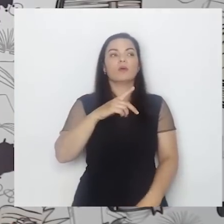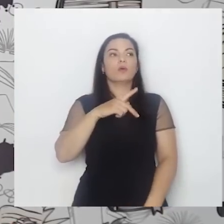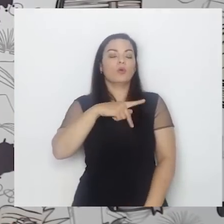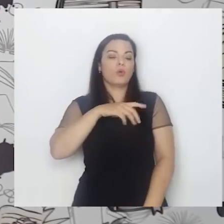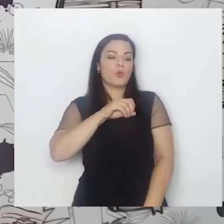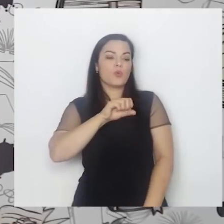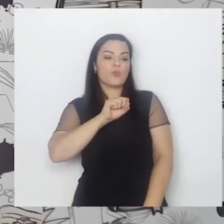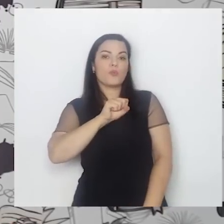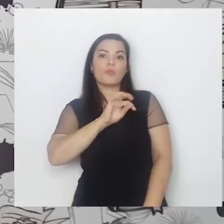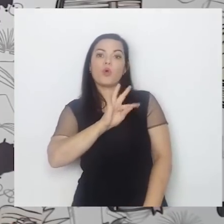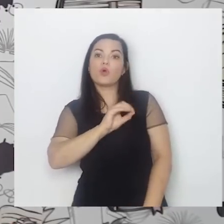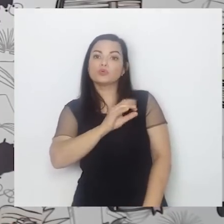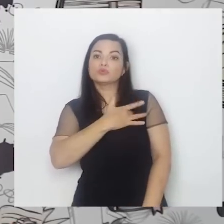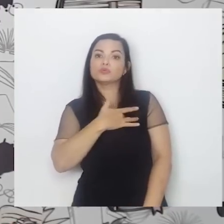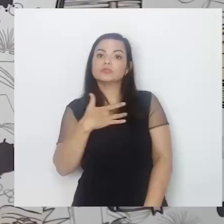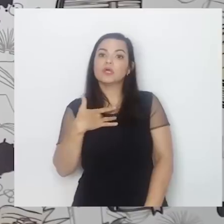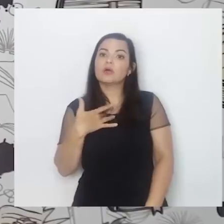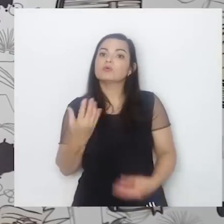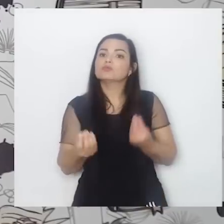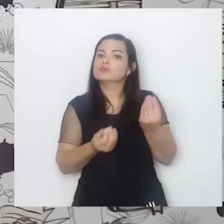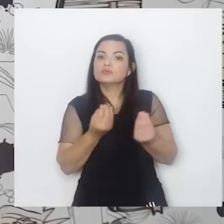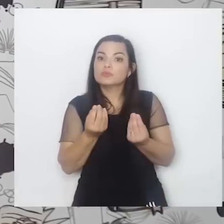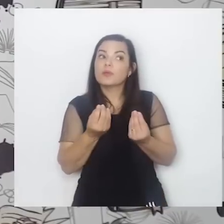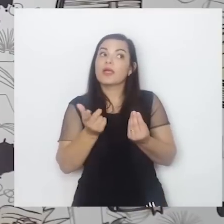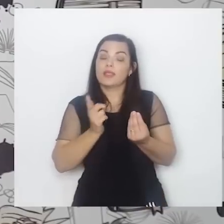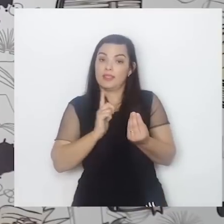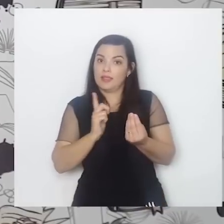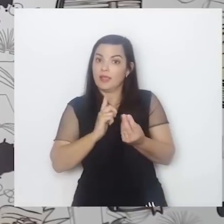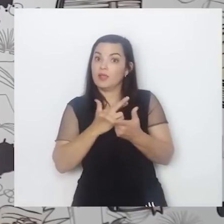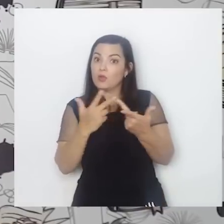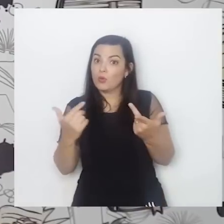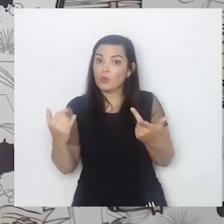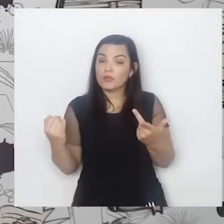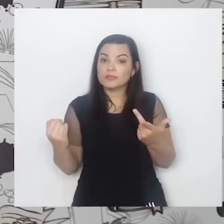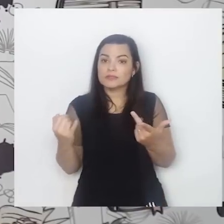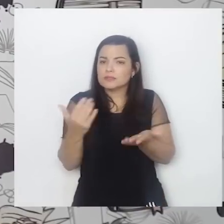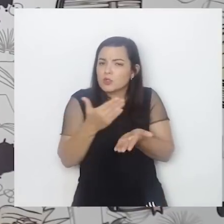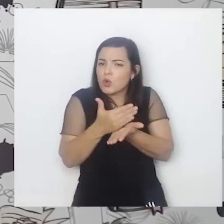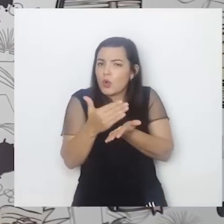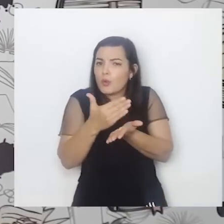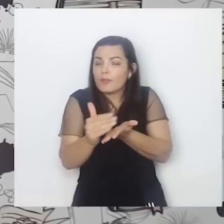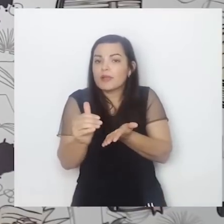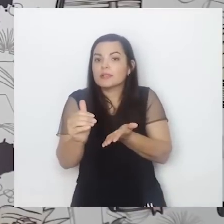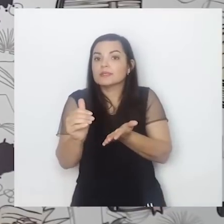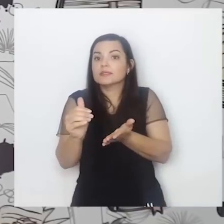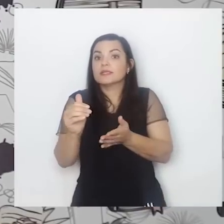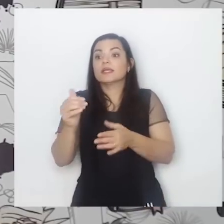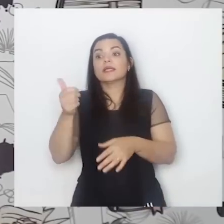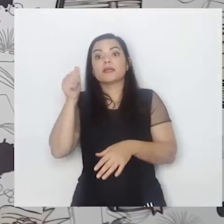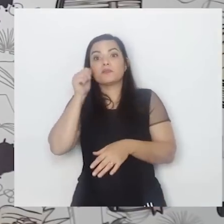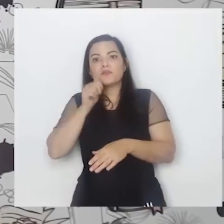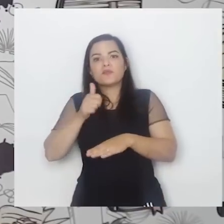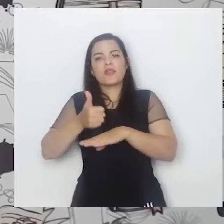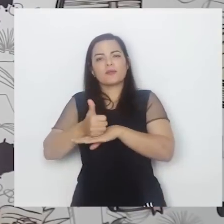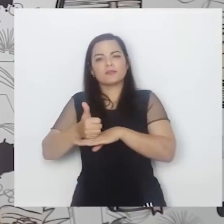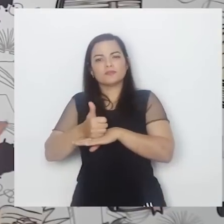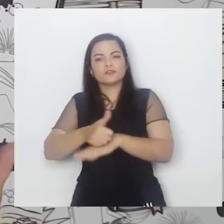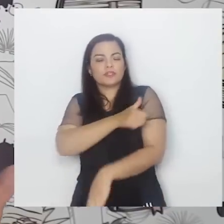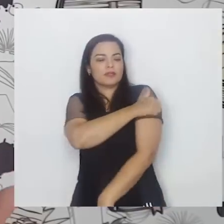saúde? Tem alguns procedimentos que são feitos pelas enfermeiras nesse lugar. Que tal